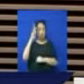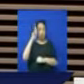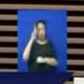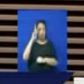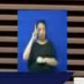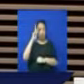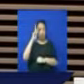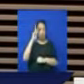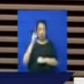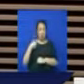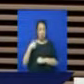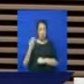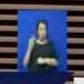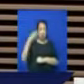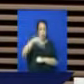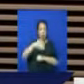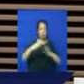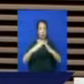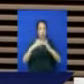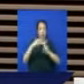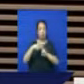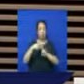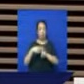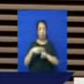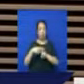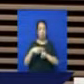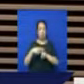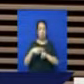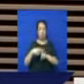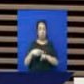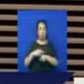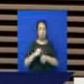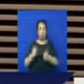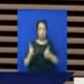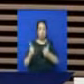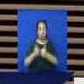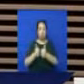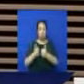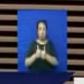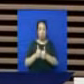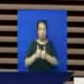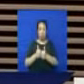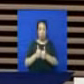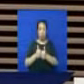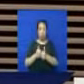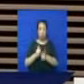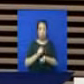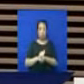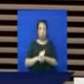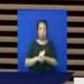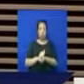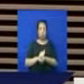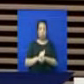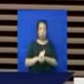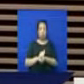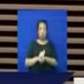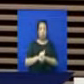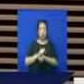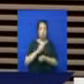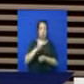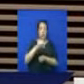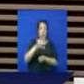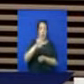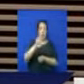estive na igreja e pude lá, junto com o meu colaborador, o Alex, participar